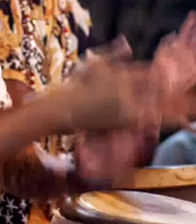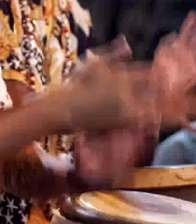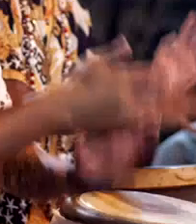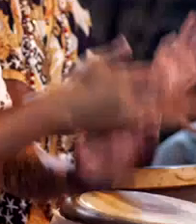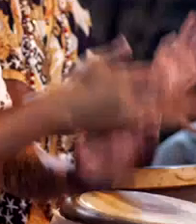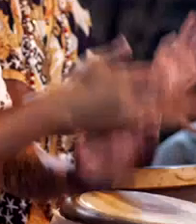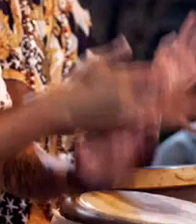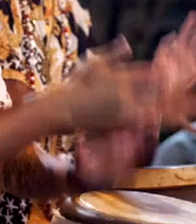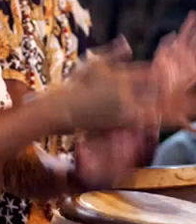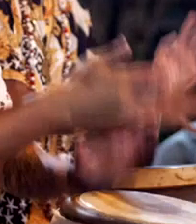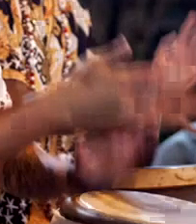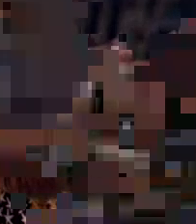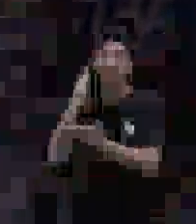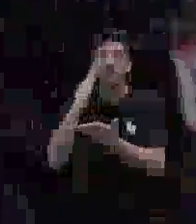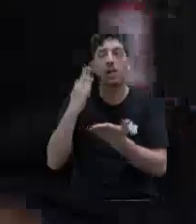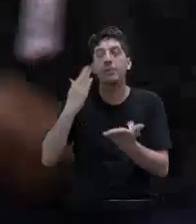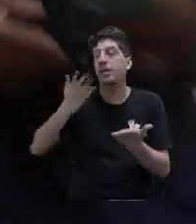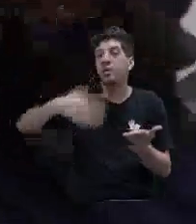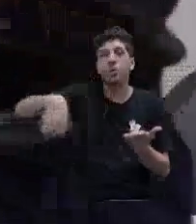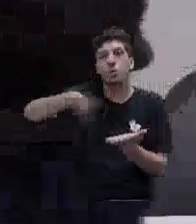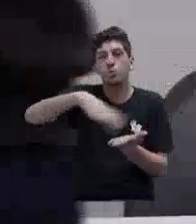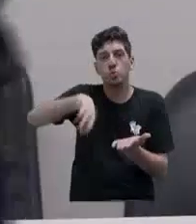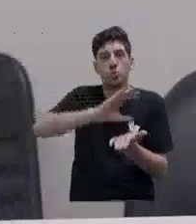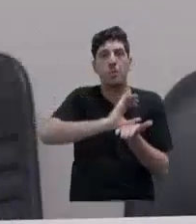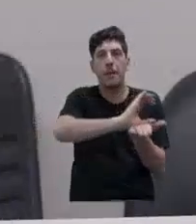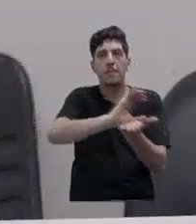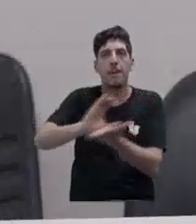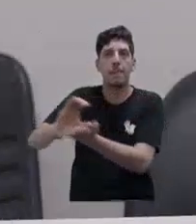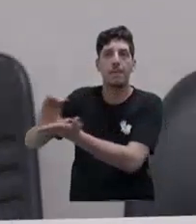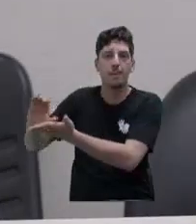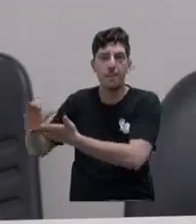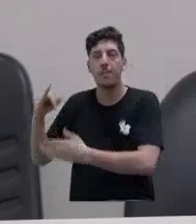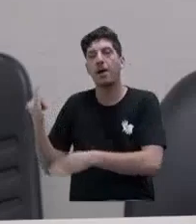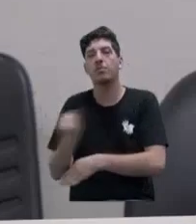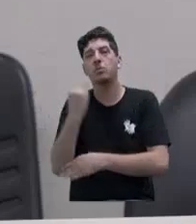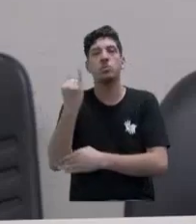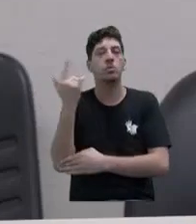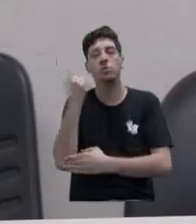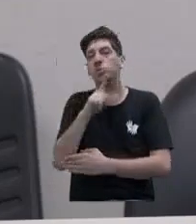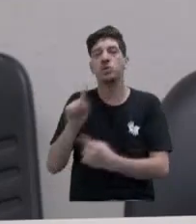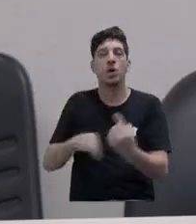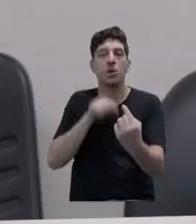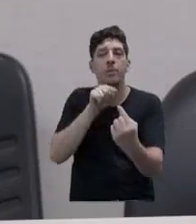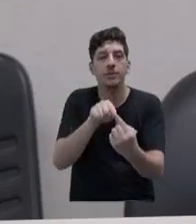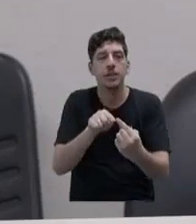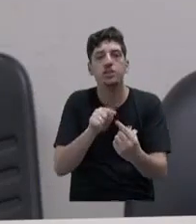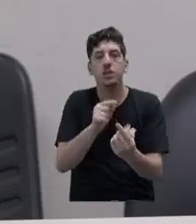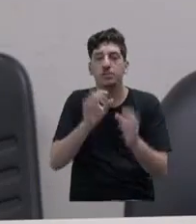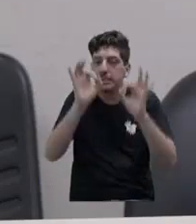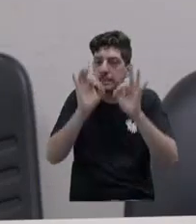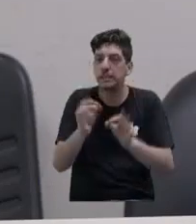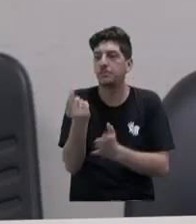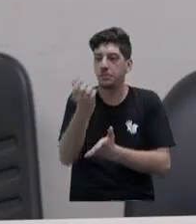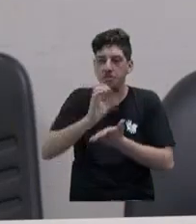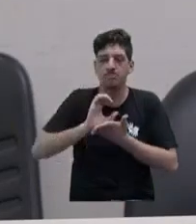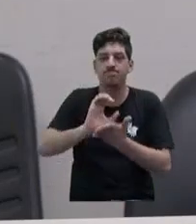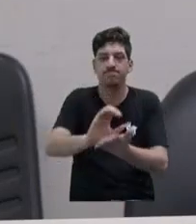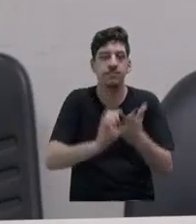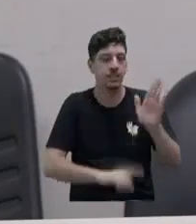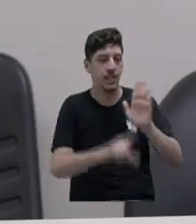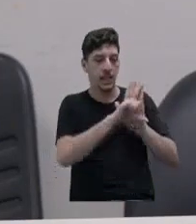esse pacote também visando agora que haja uma maior efetividade na transferência de recursos das